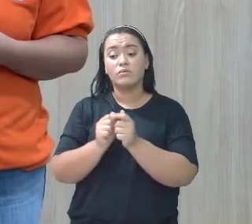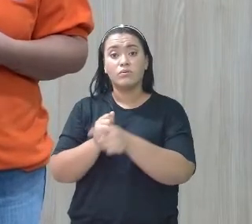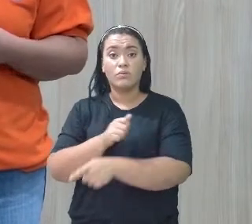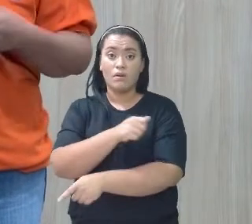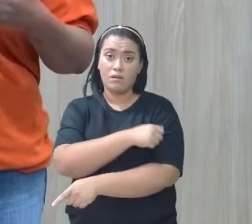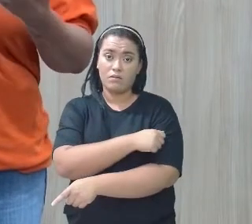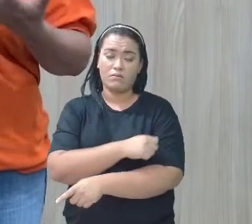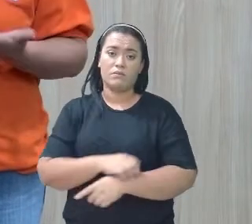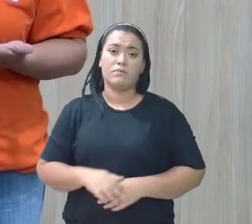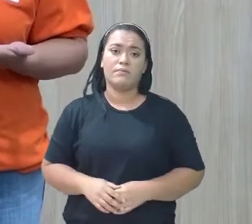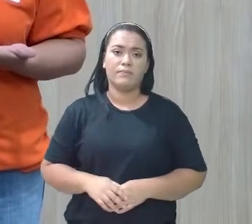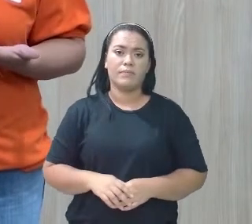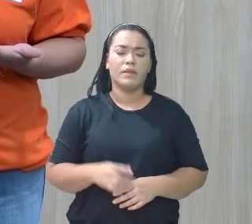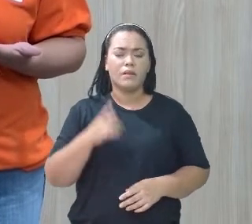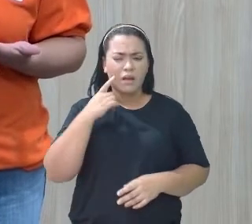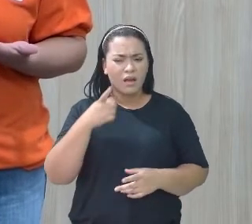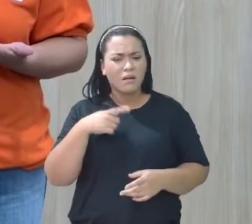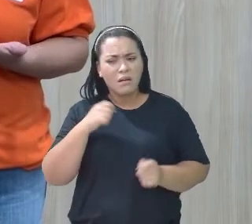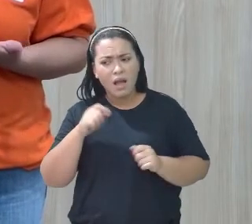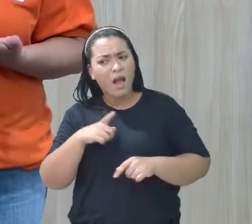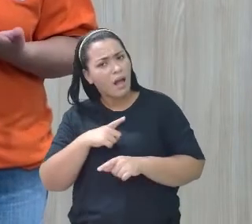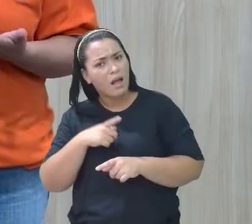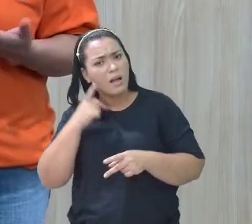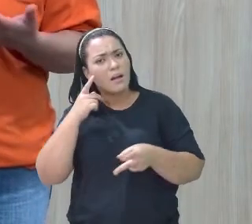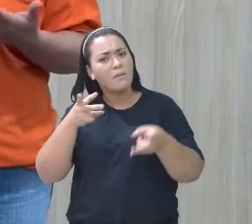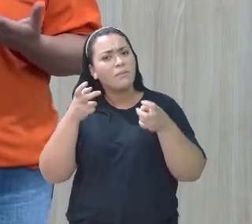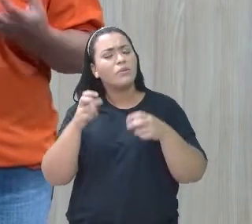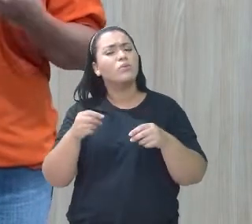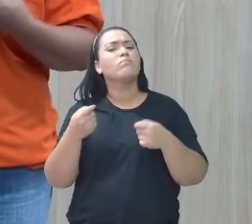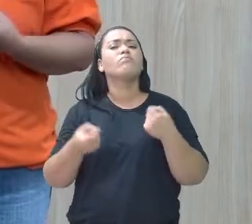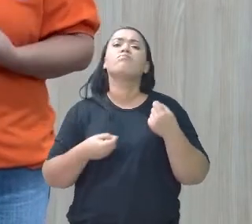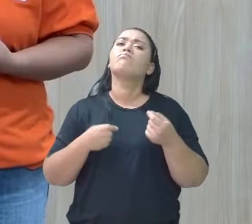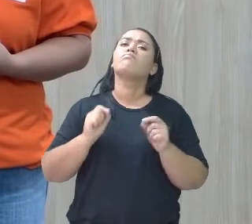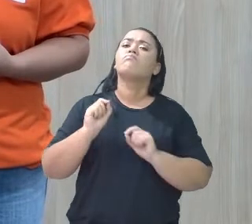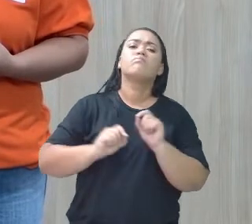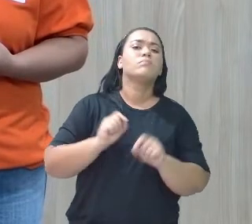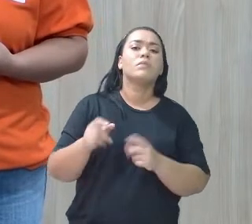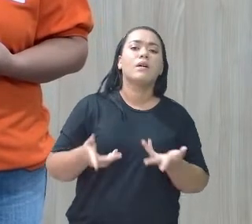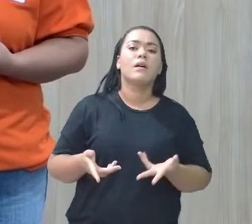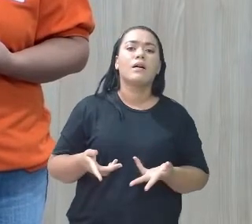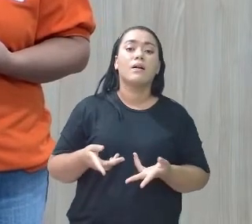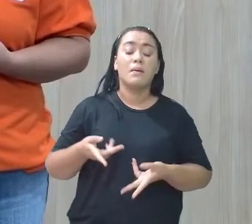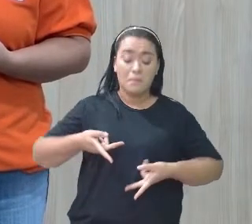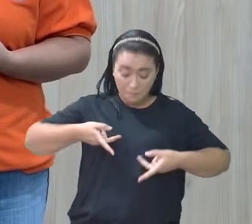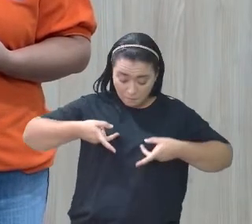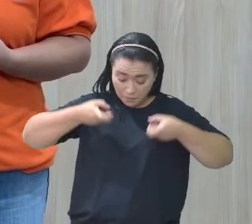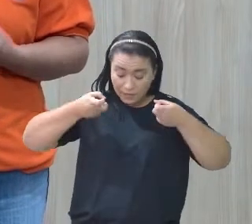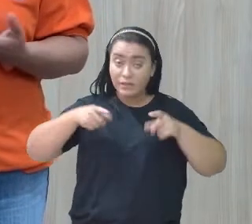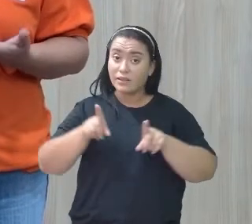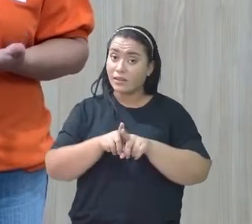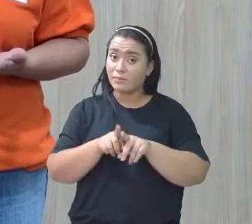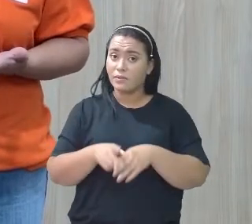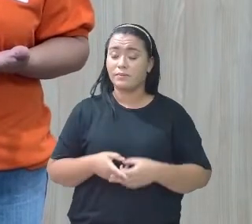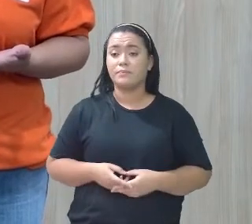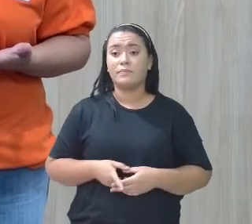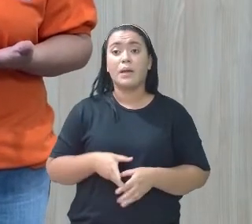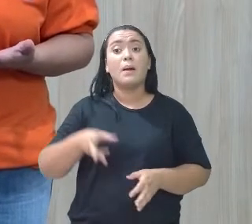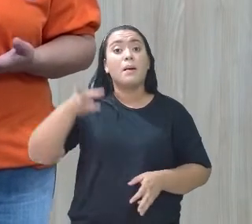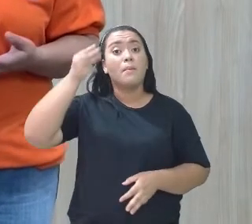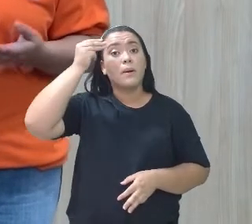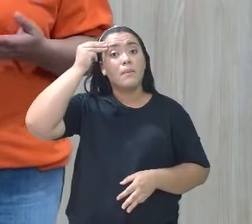estudante. Então, ver a percepção que ele está tendo do mundo, das coisas, dele mesmo. a